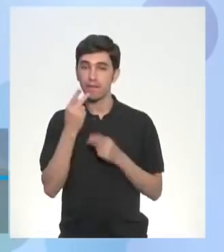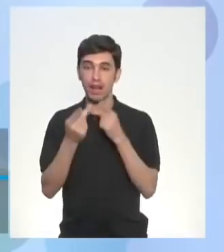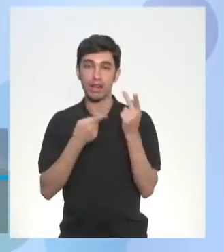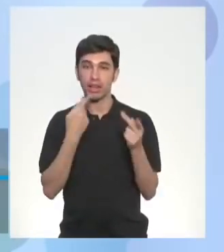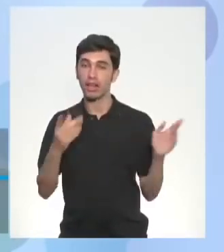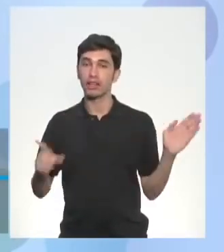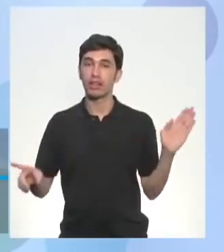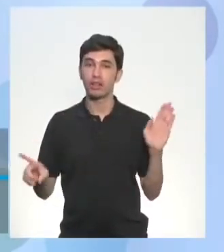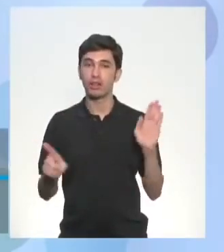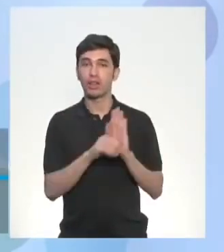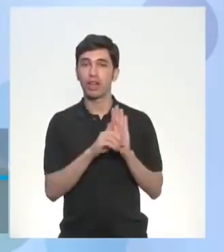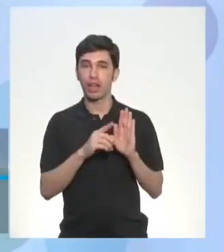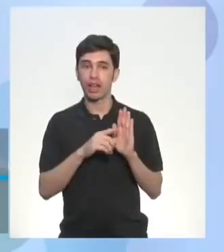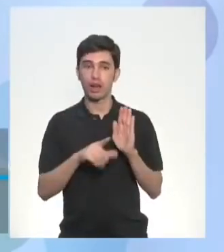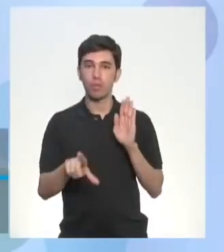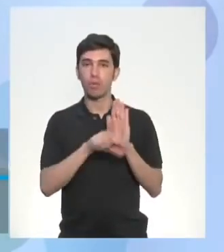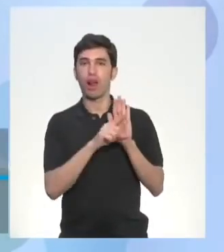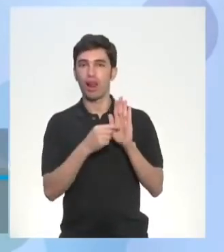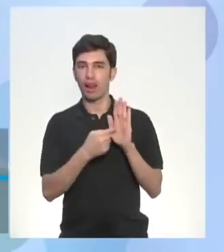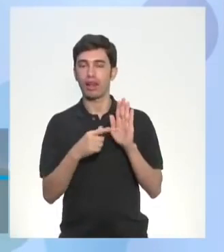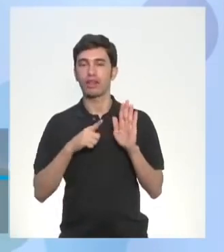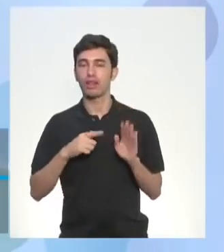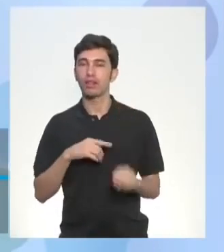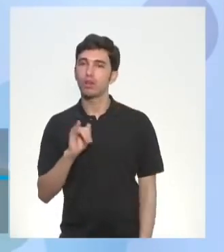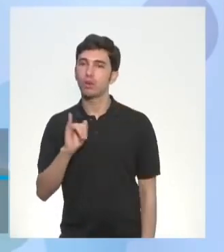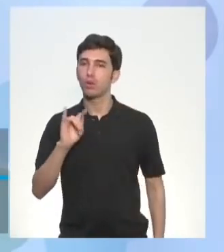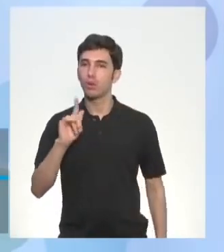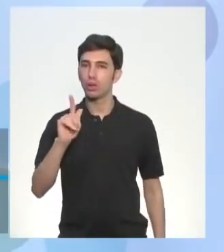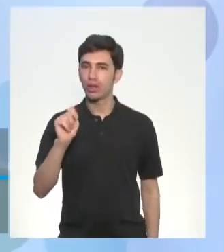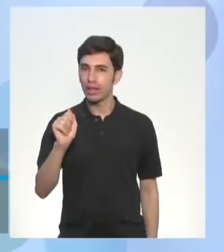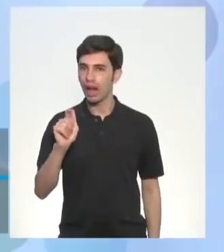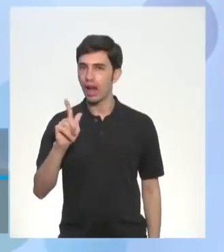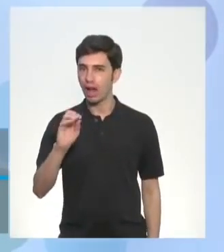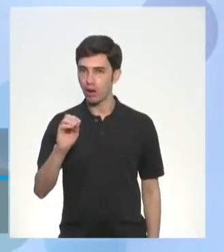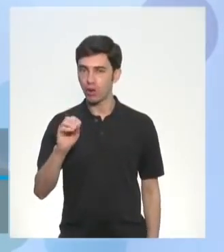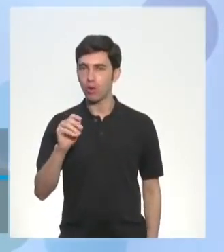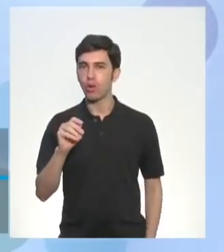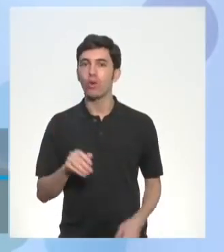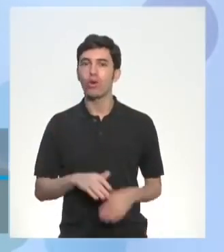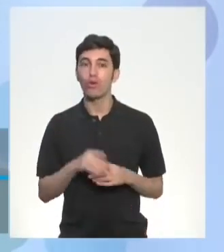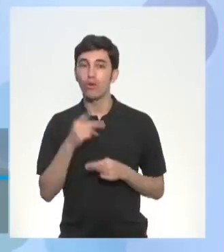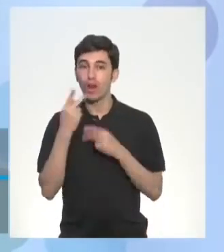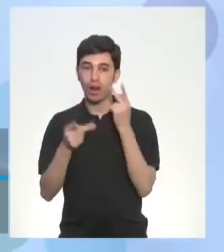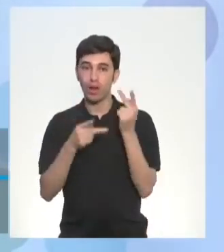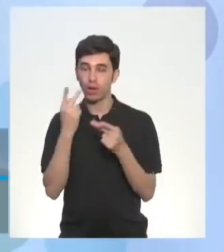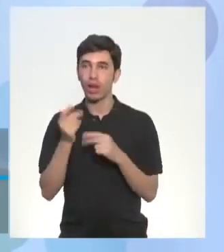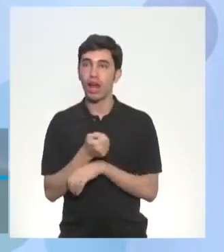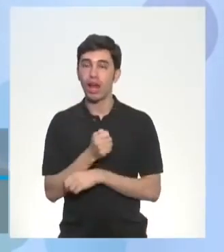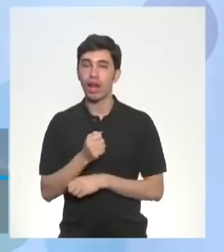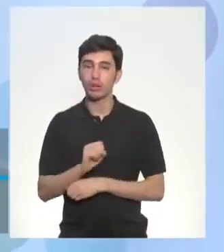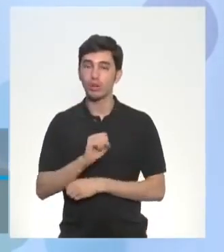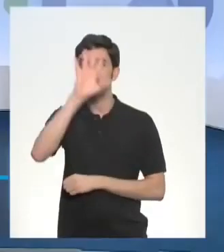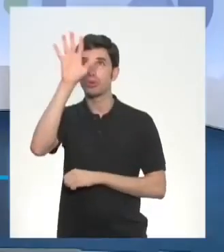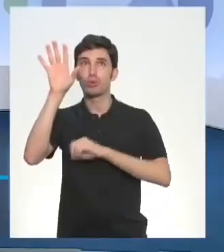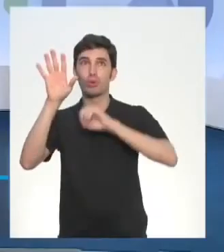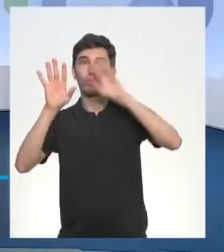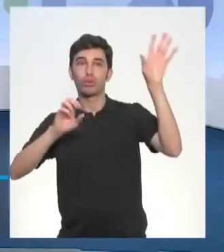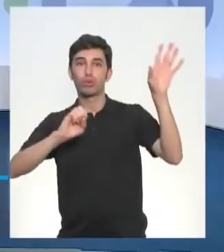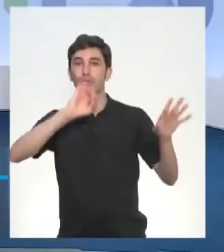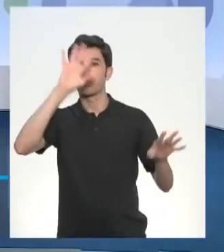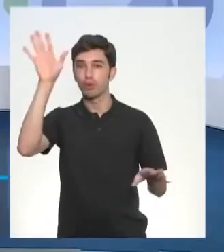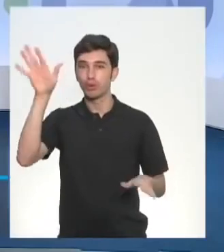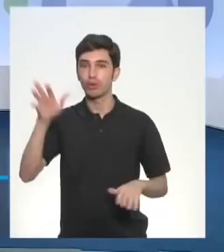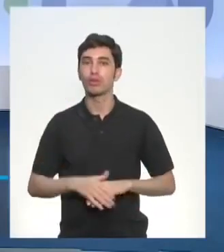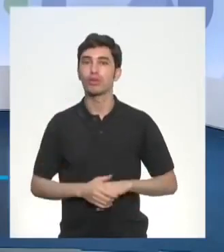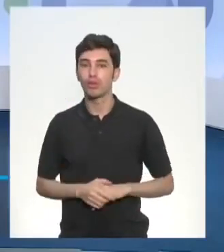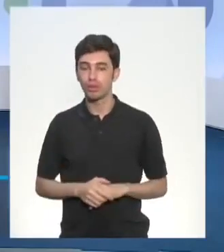assim. E o aluno, o aluno Iago coloca da professora Ana, diz o seguinte, a dos fogos de artifício. A dos fogos de artifício. Eu acho que